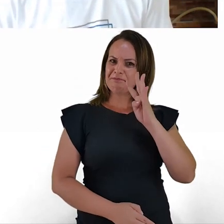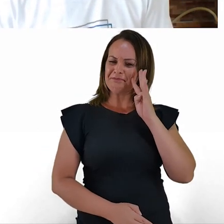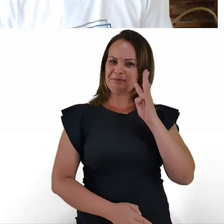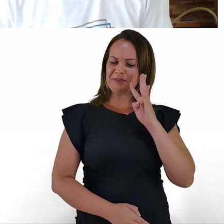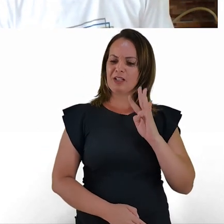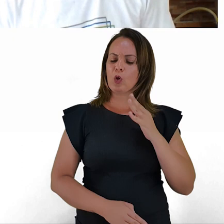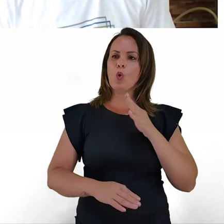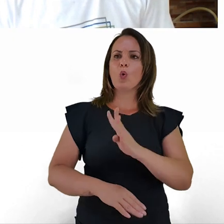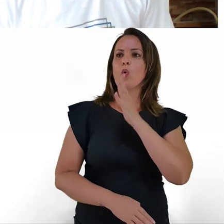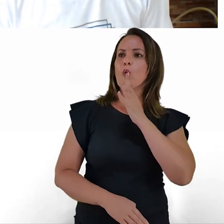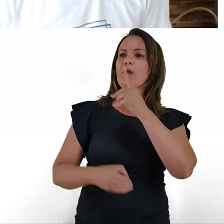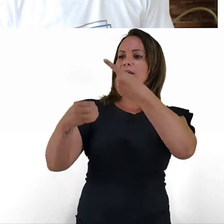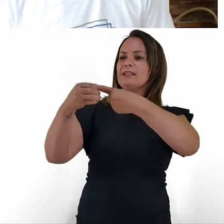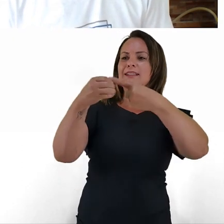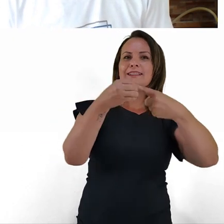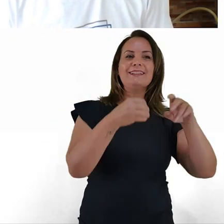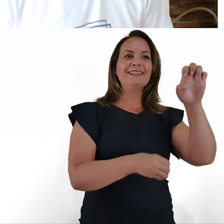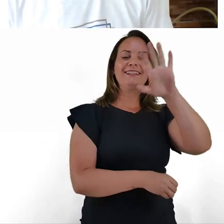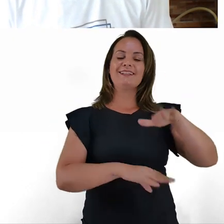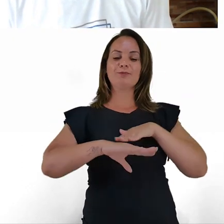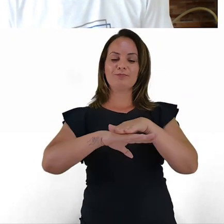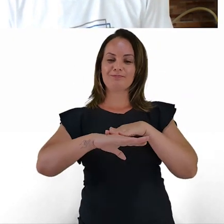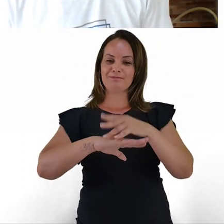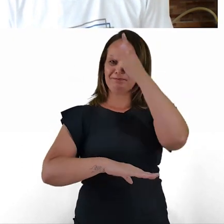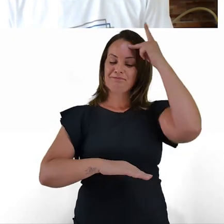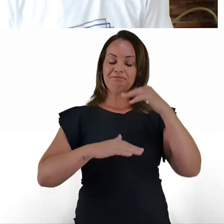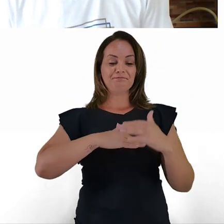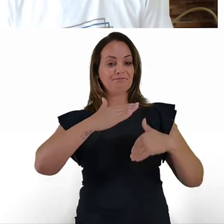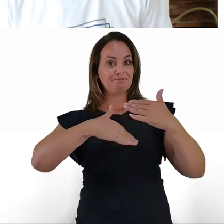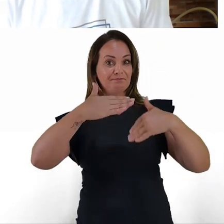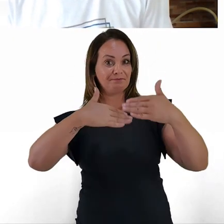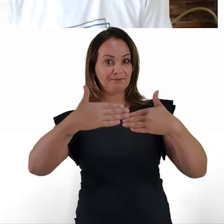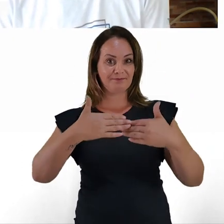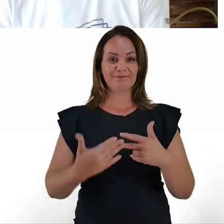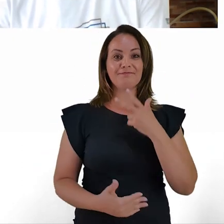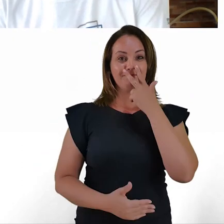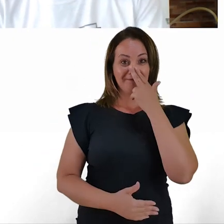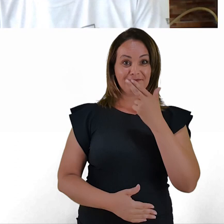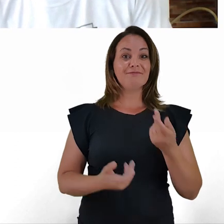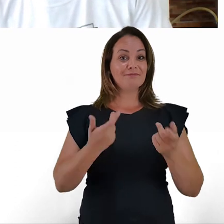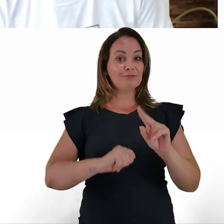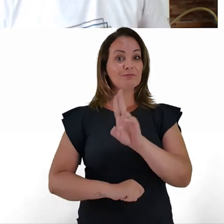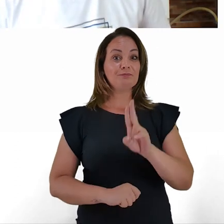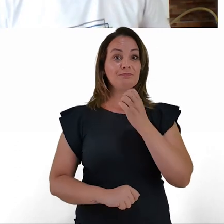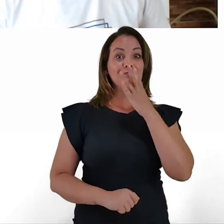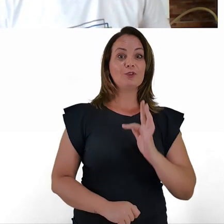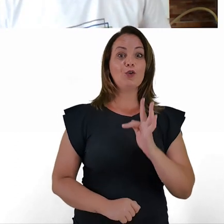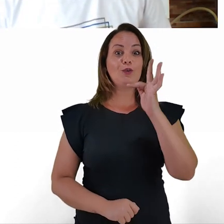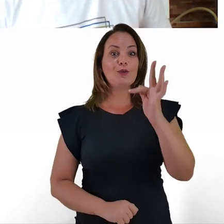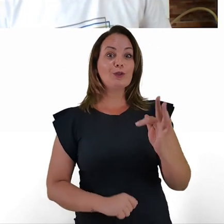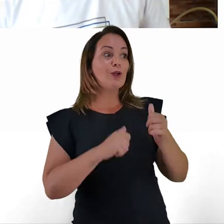outras regiões, conversar com essas pessoas e construir o processo. Eu acho legal. Que o Ori vai usar isso muito bem no futuro.